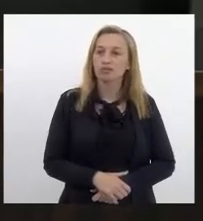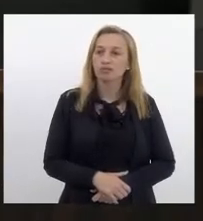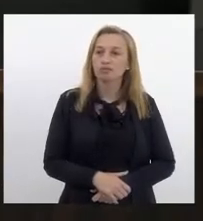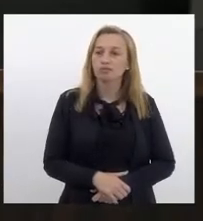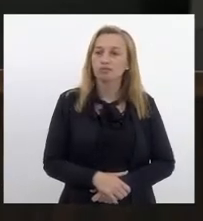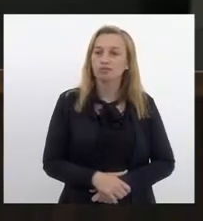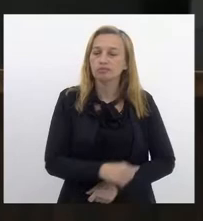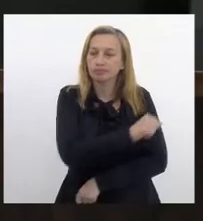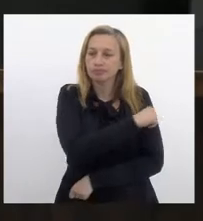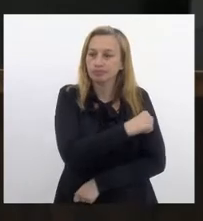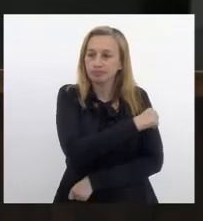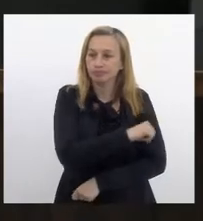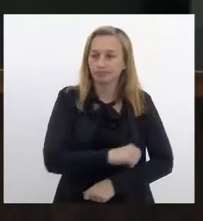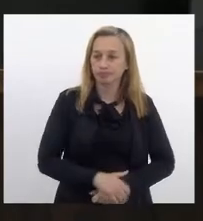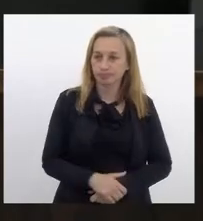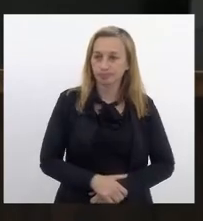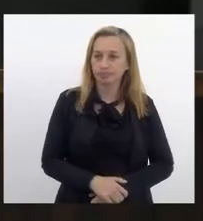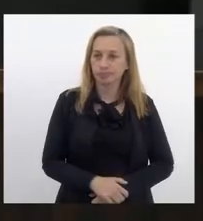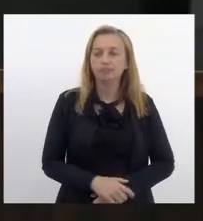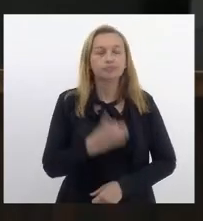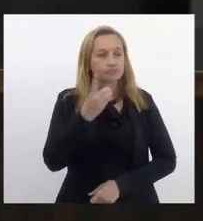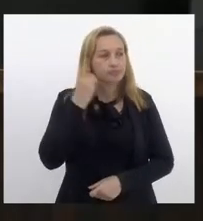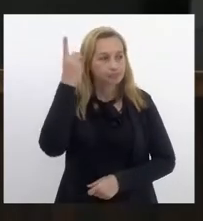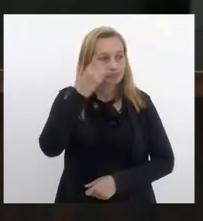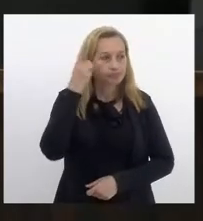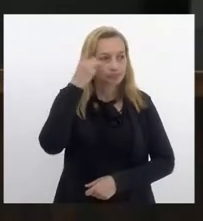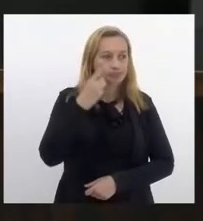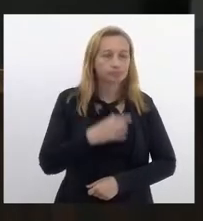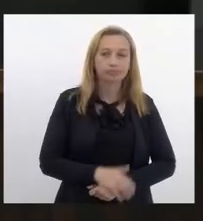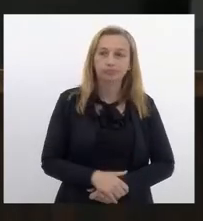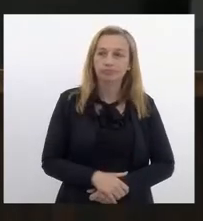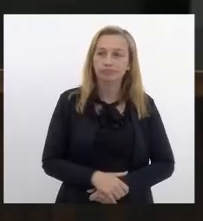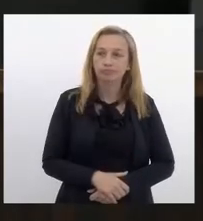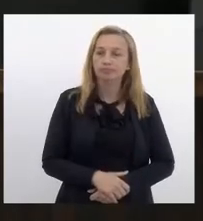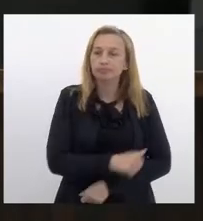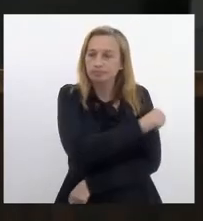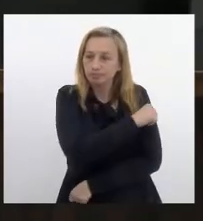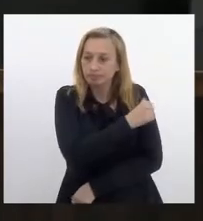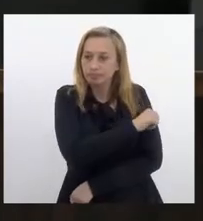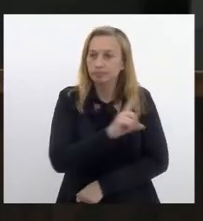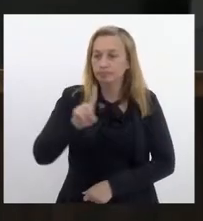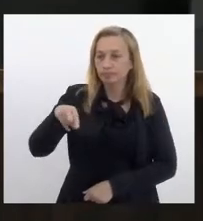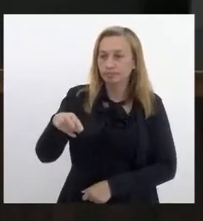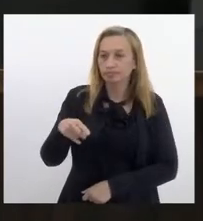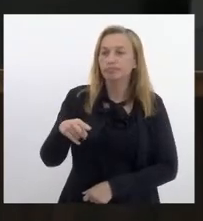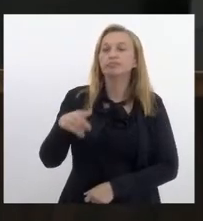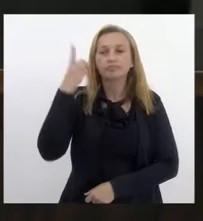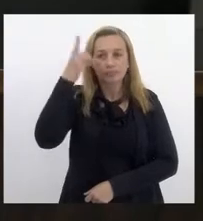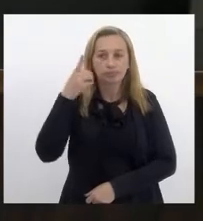Deputada enfermeira Rejane. Deputada enfermeira Rejane. Deputado Alexandre Knoploch.